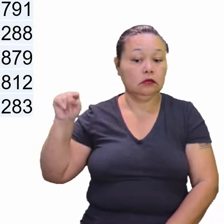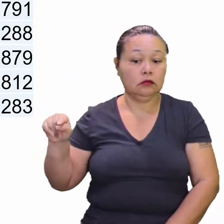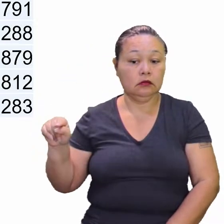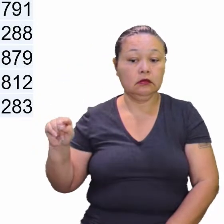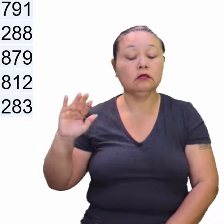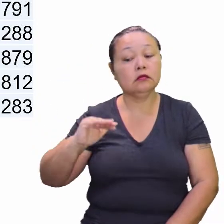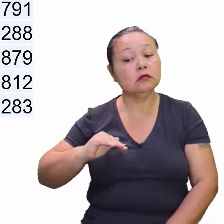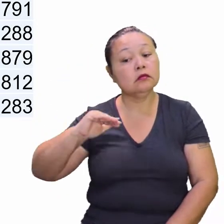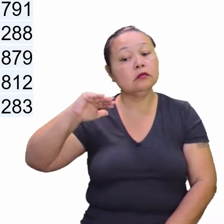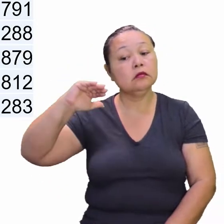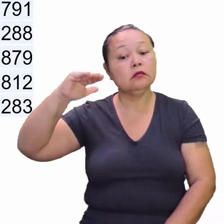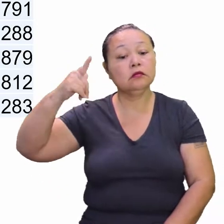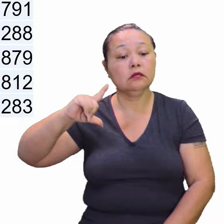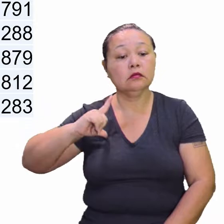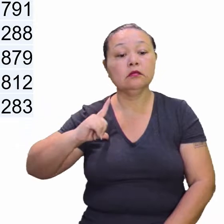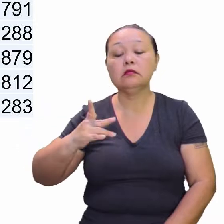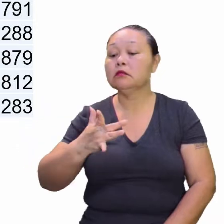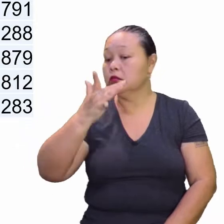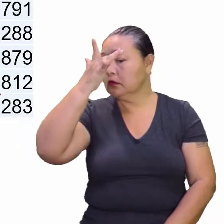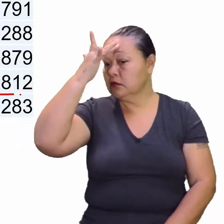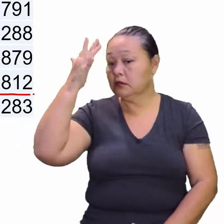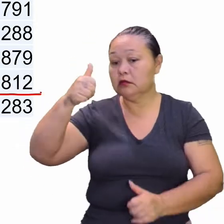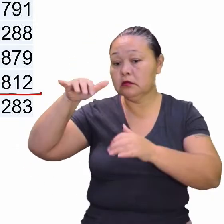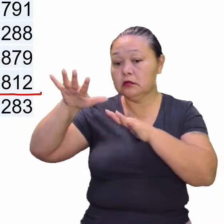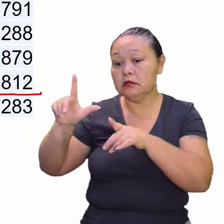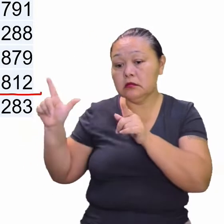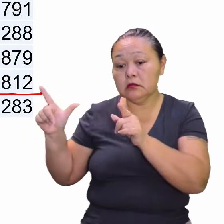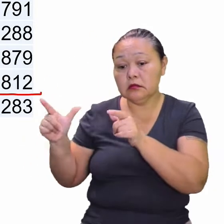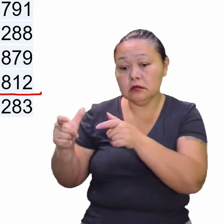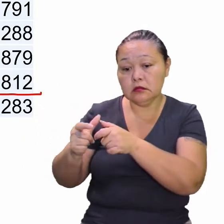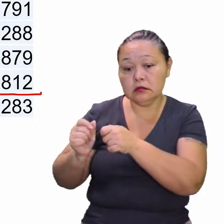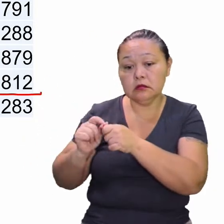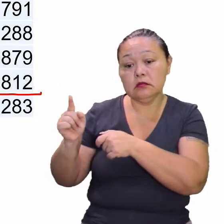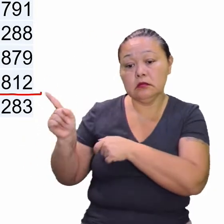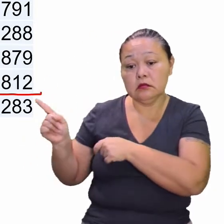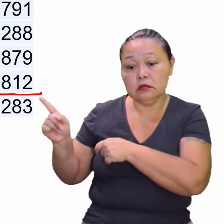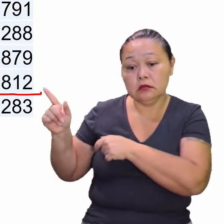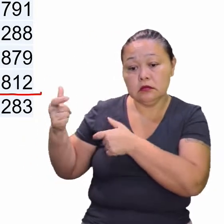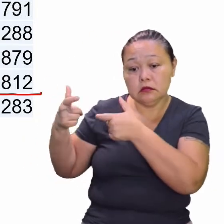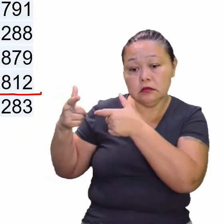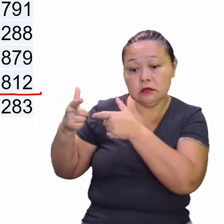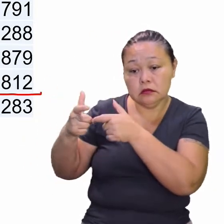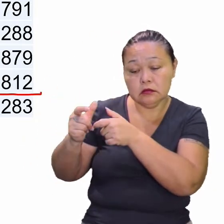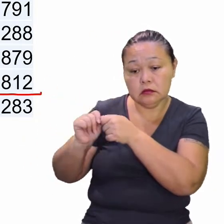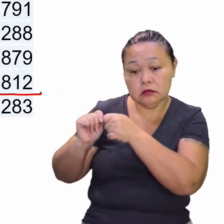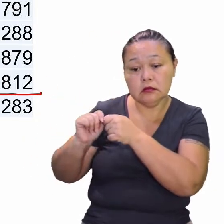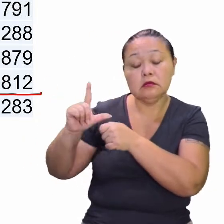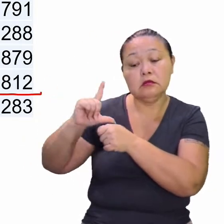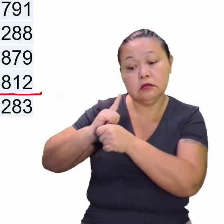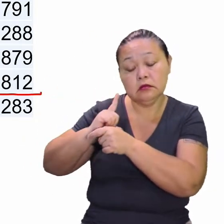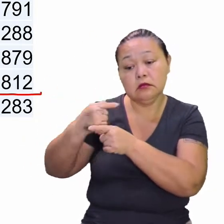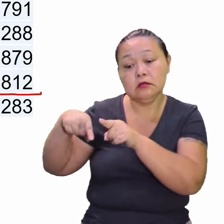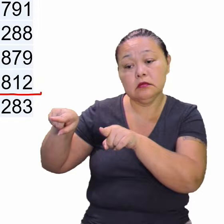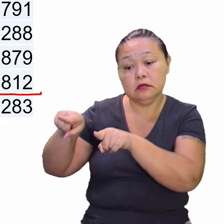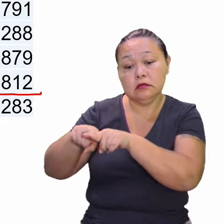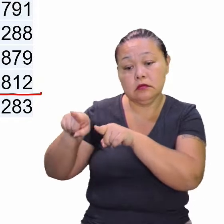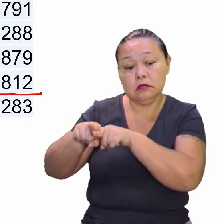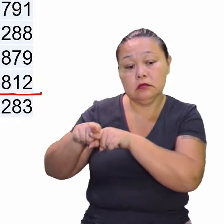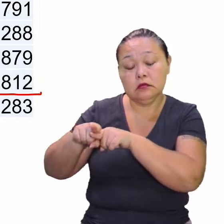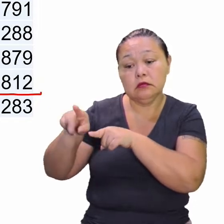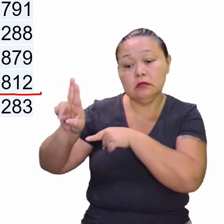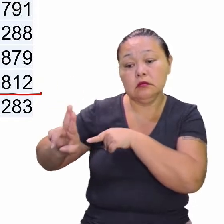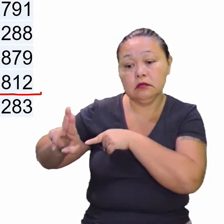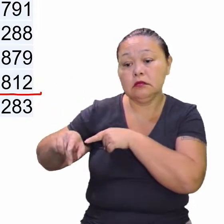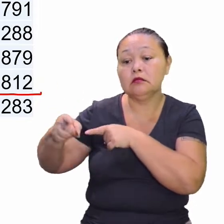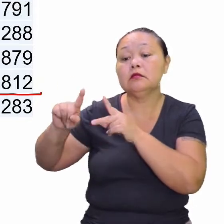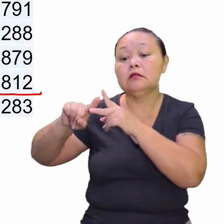uma queda de pessoal ocupado em 2017, menor do que 2006, tem influência Com certeza.